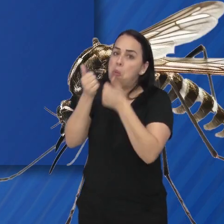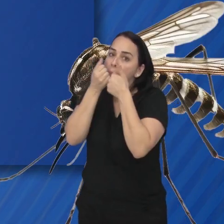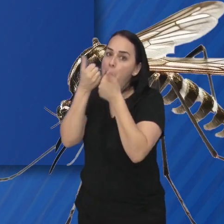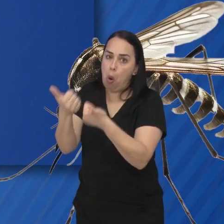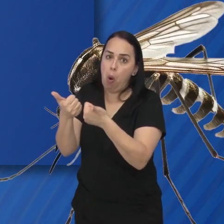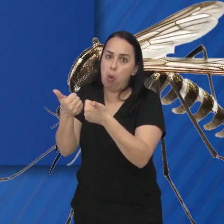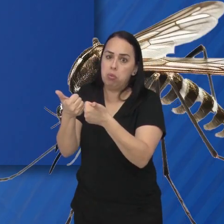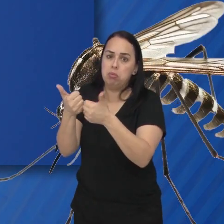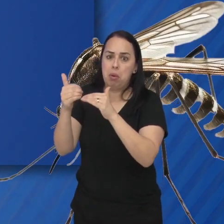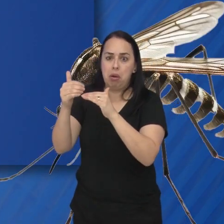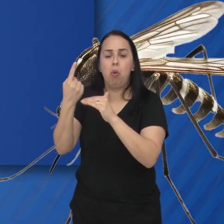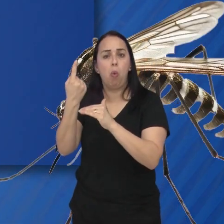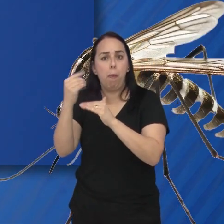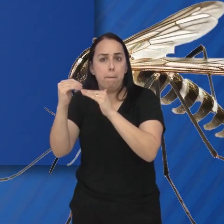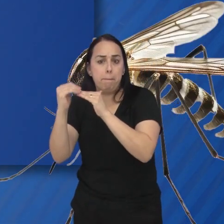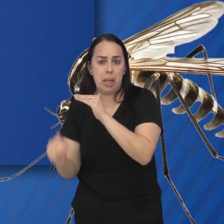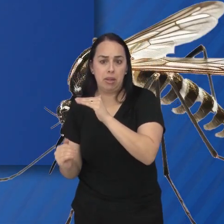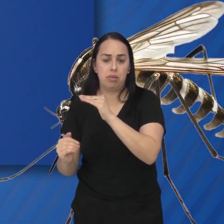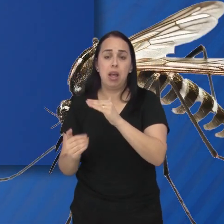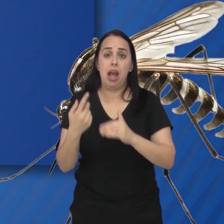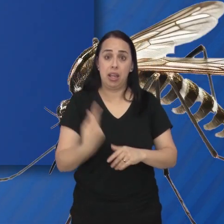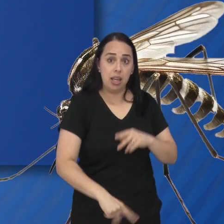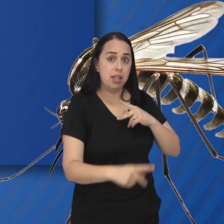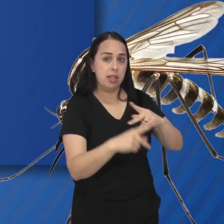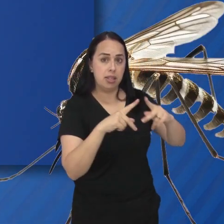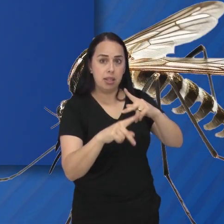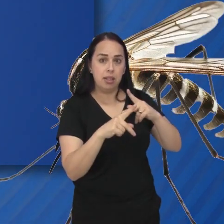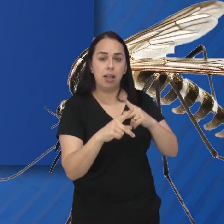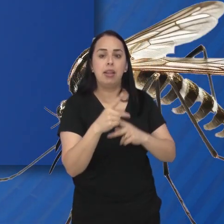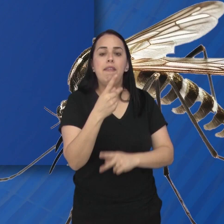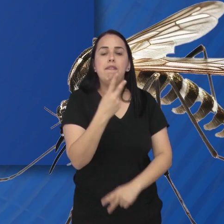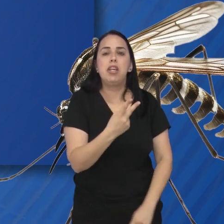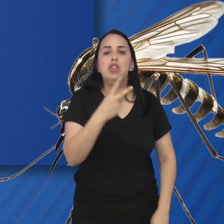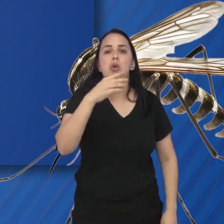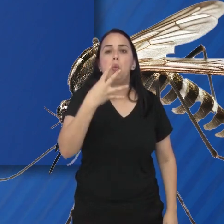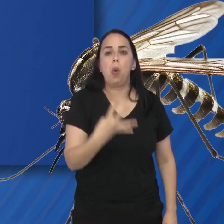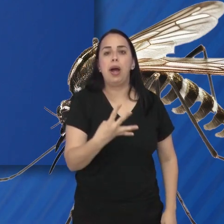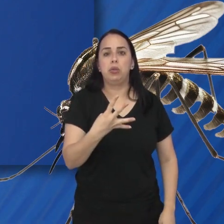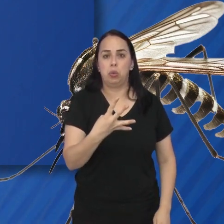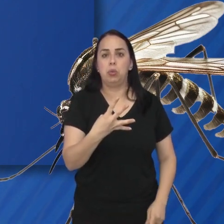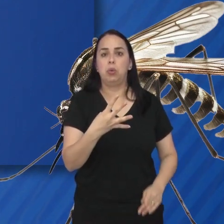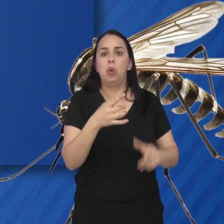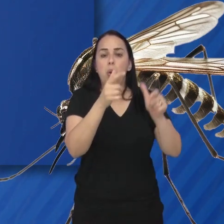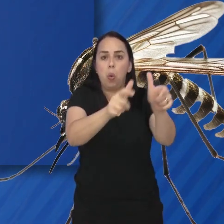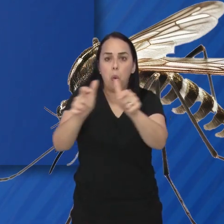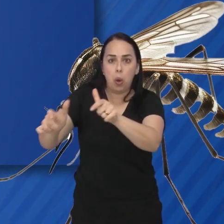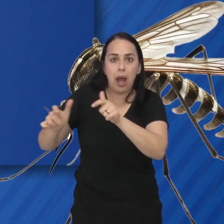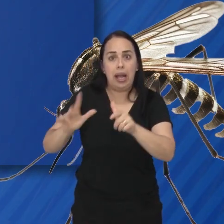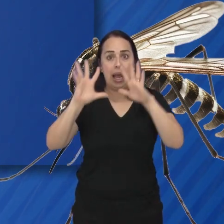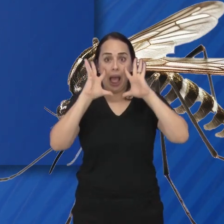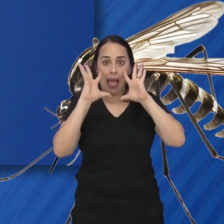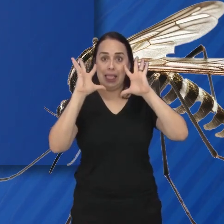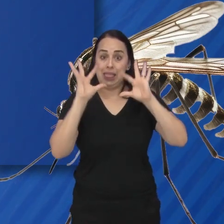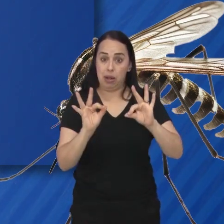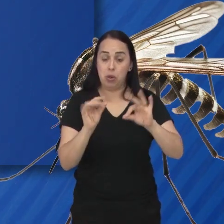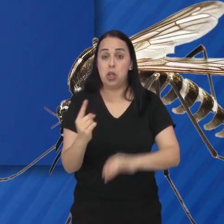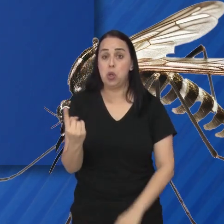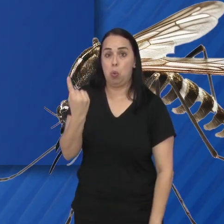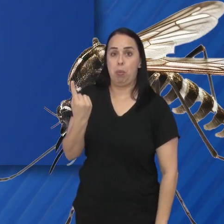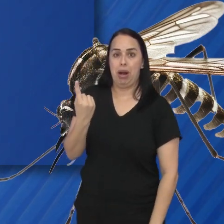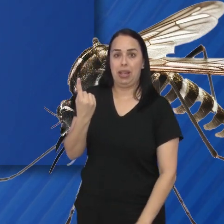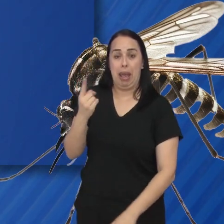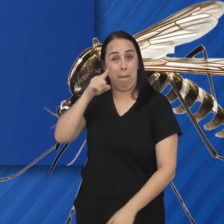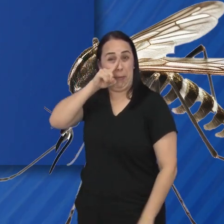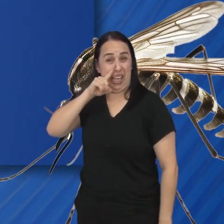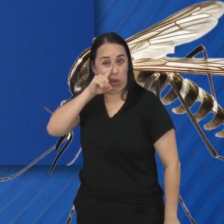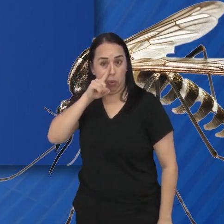apenas 17 apresentaram índice satisfatório, abaixo de 1. Atualmente, São José dos Campos tem 24 regiões em estado